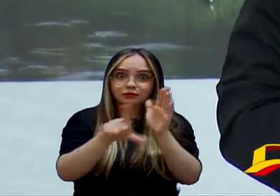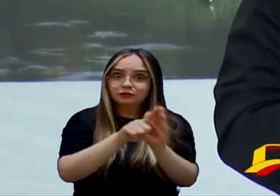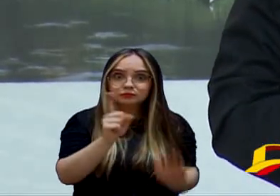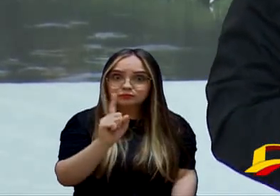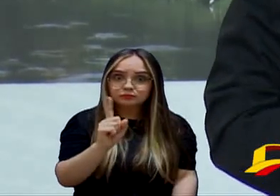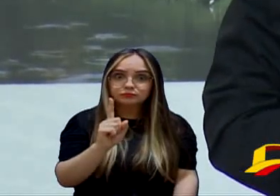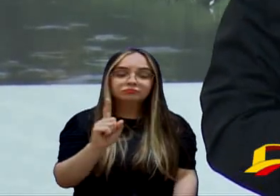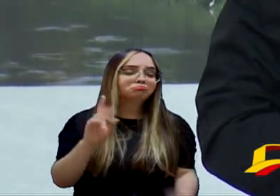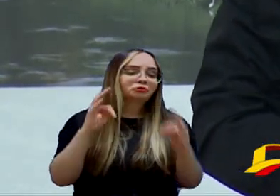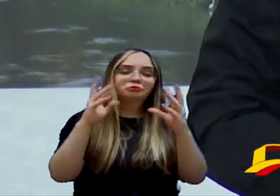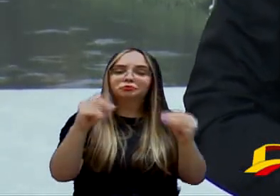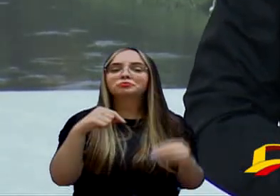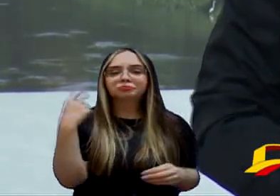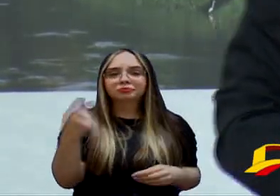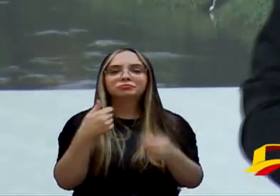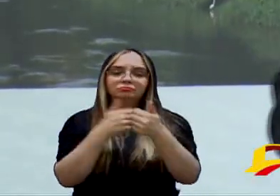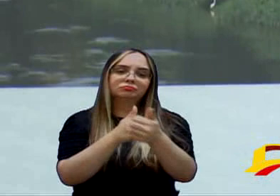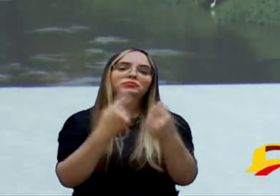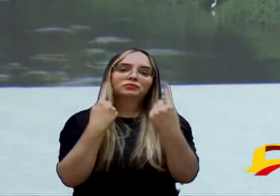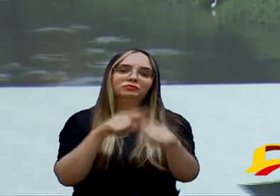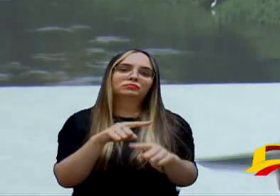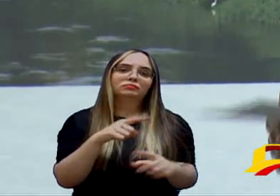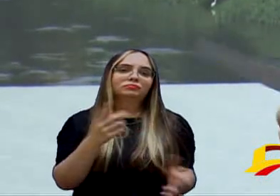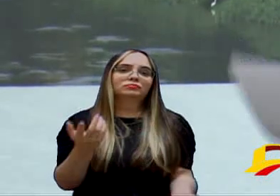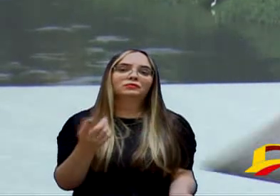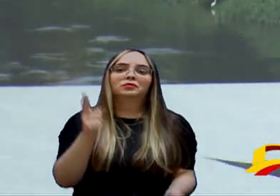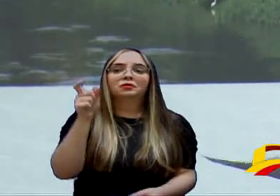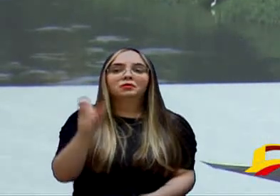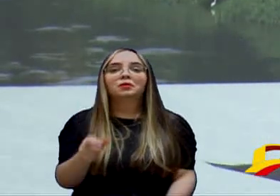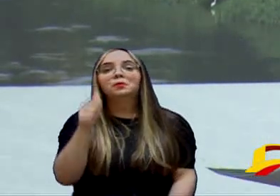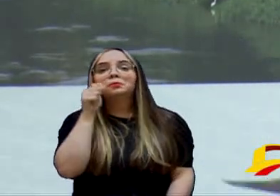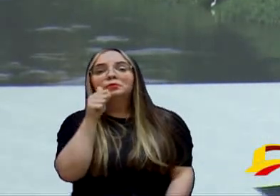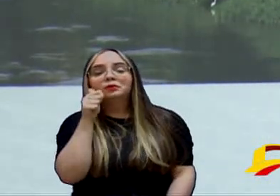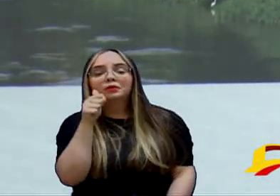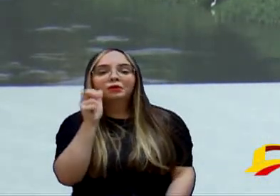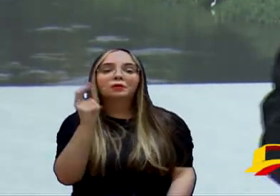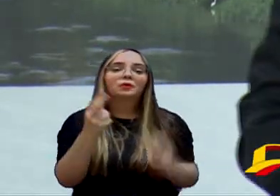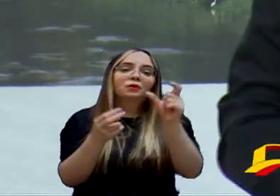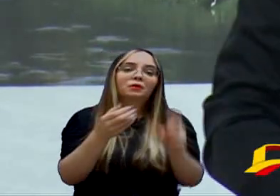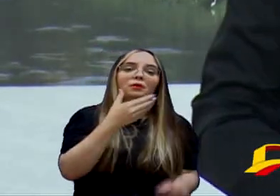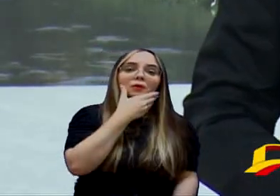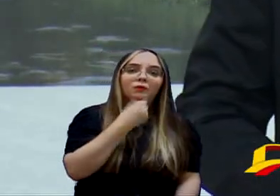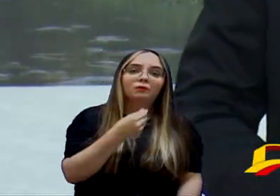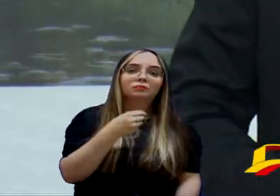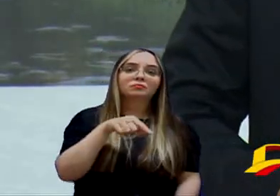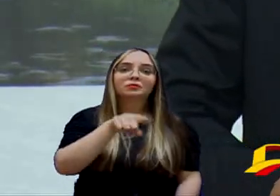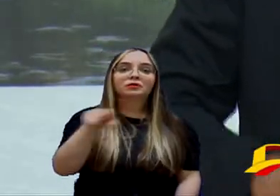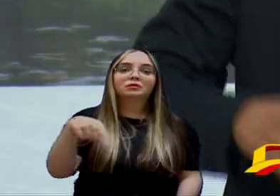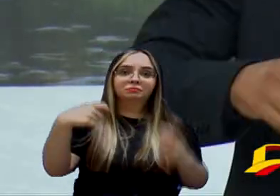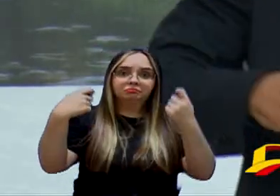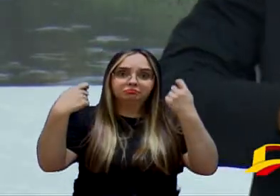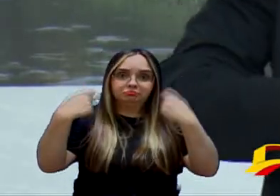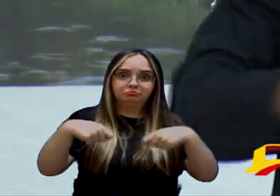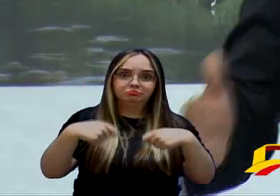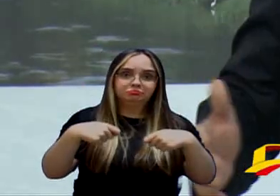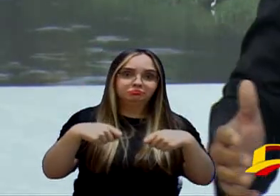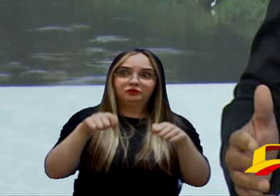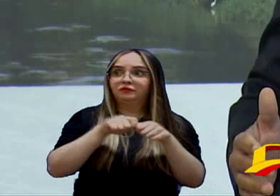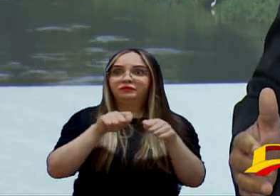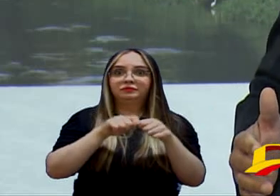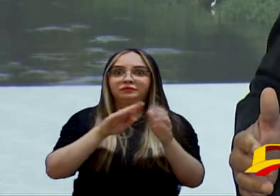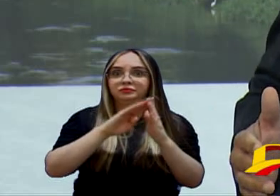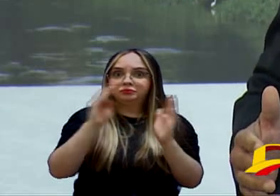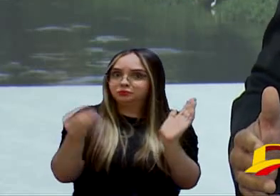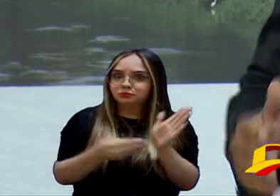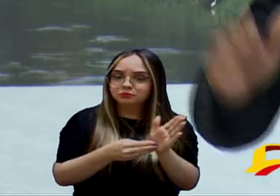todos sem exceção Então não é porque são mulheres que elas precisam fazer tudo